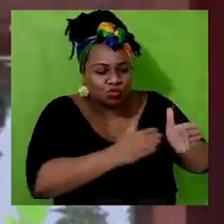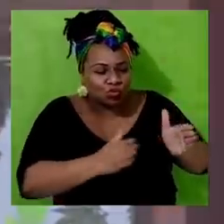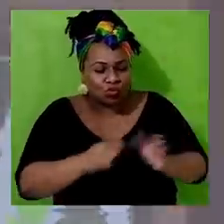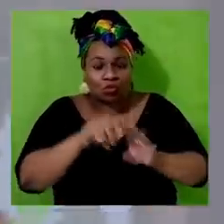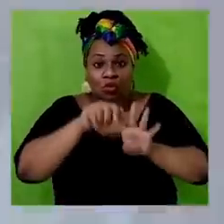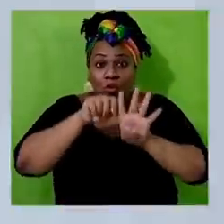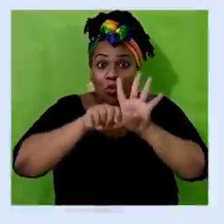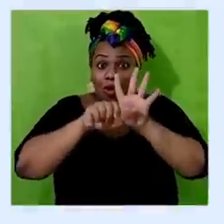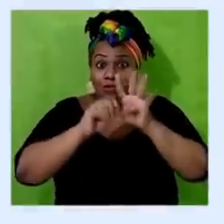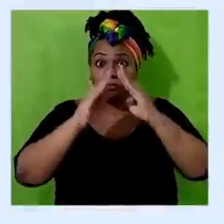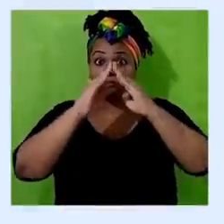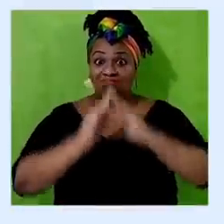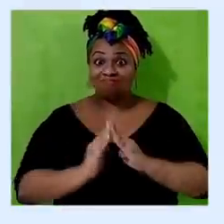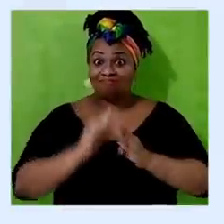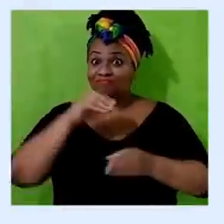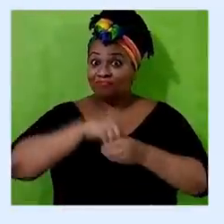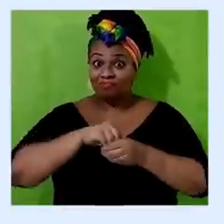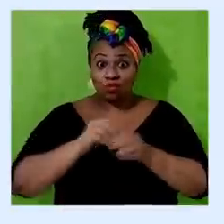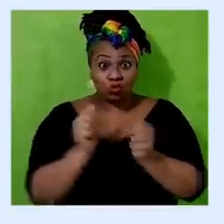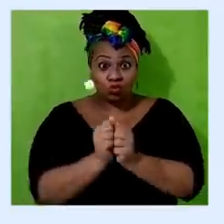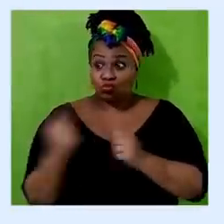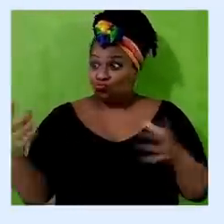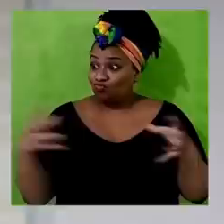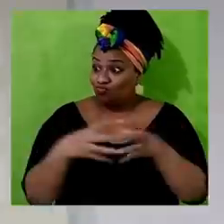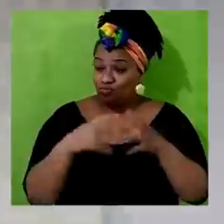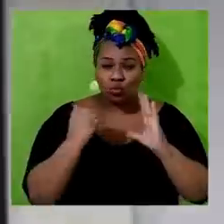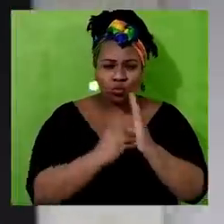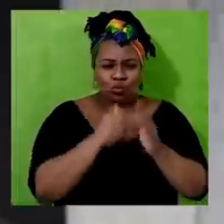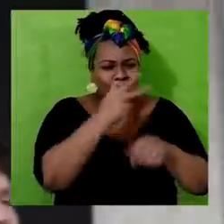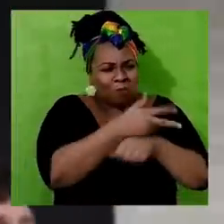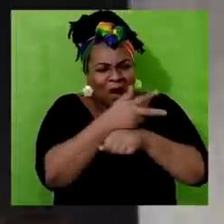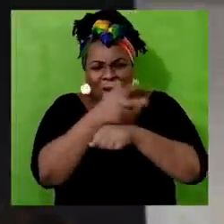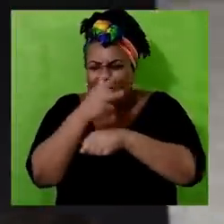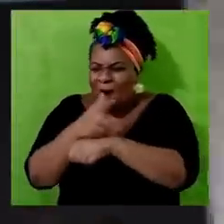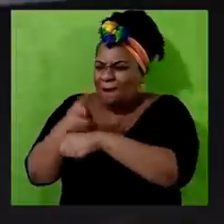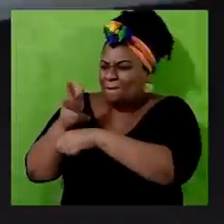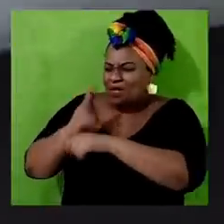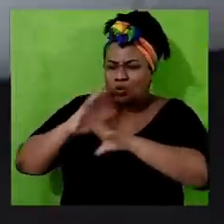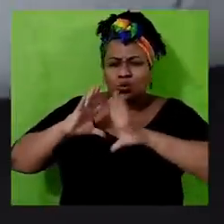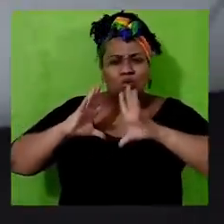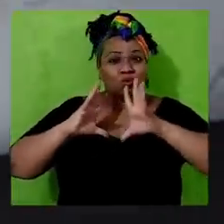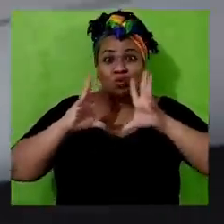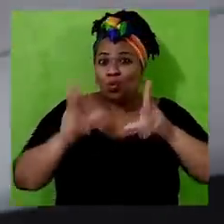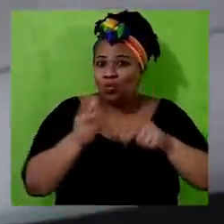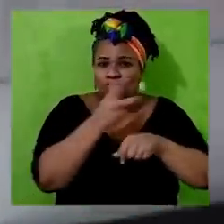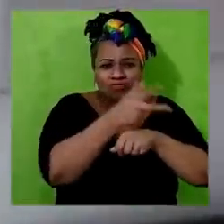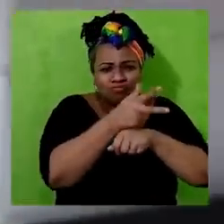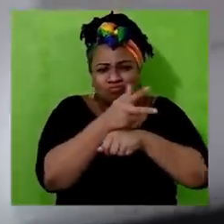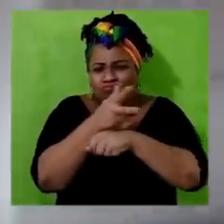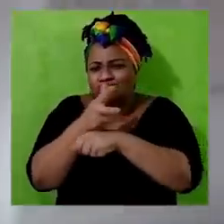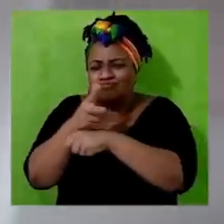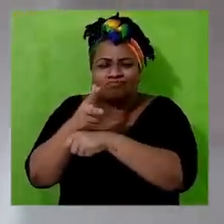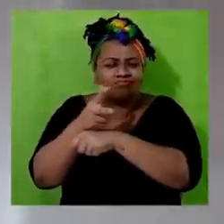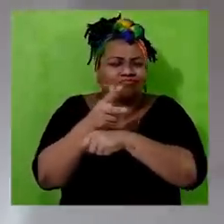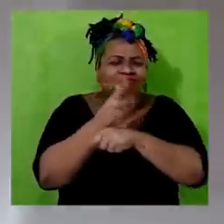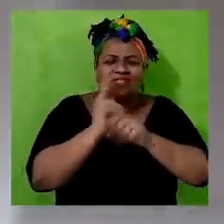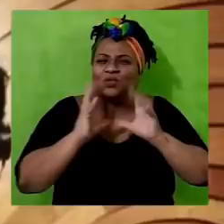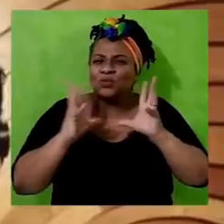ficamos 4 meses numa casa, todo esse processo foi filmado, tudo foi